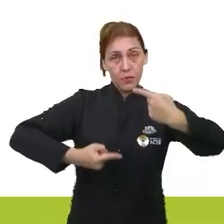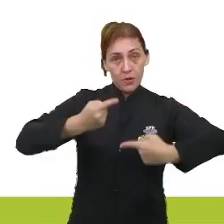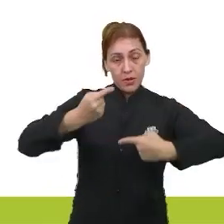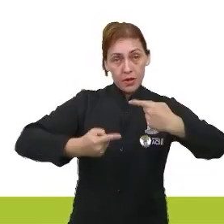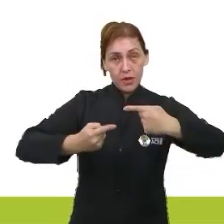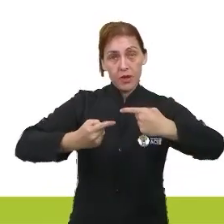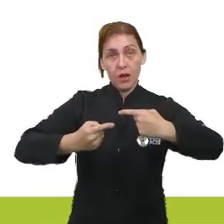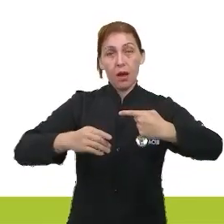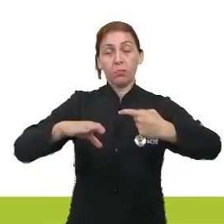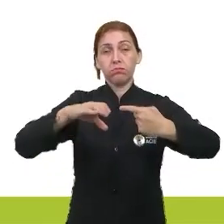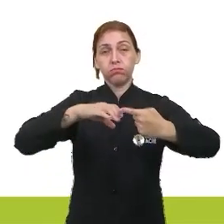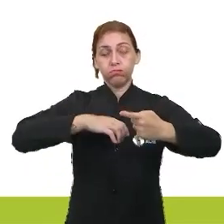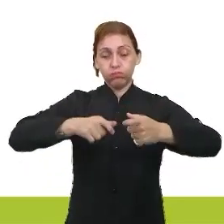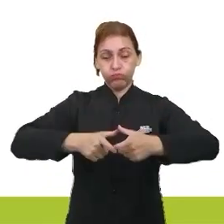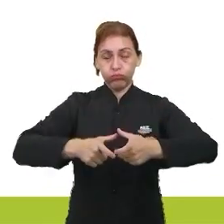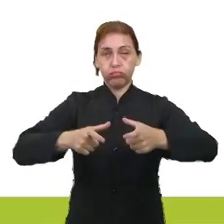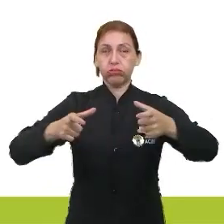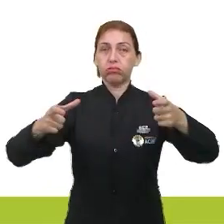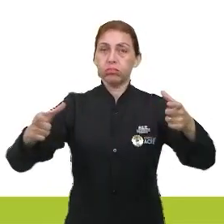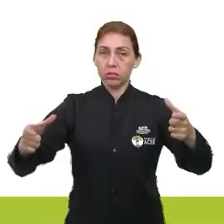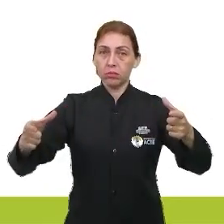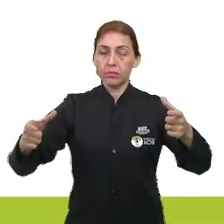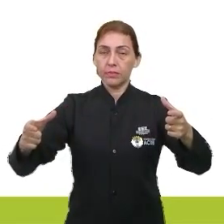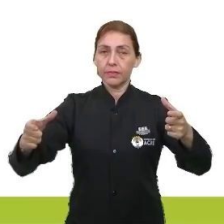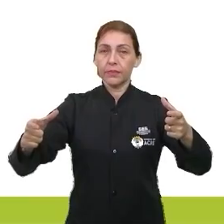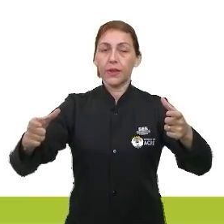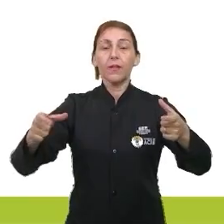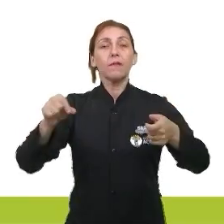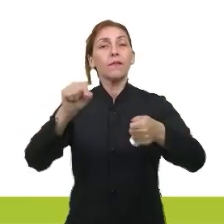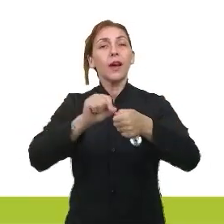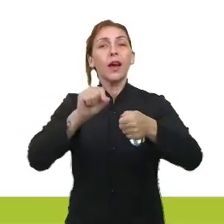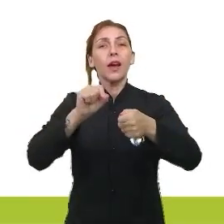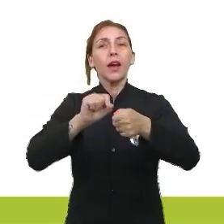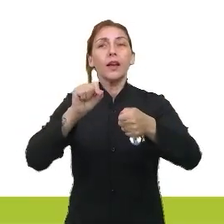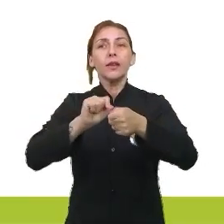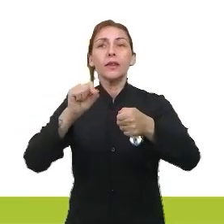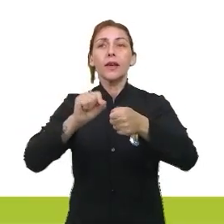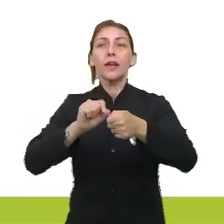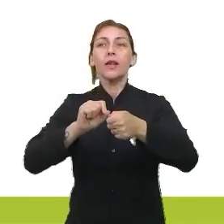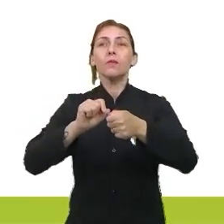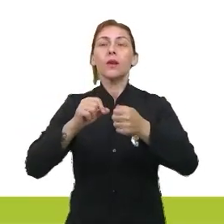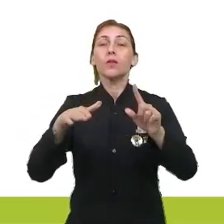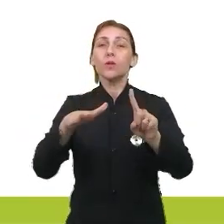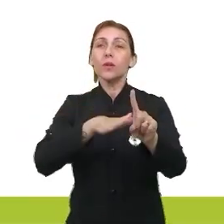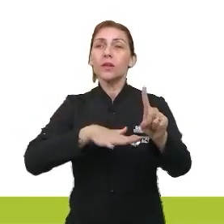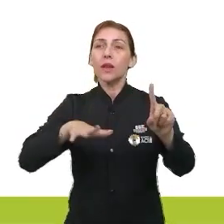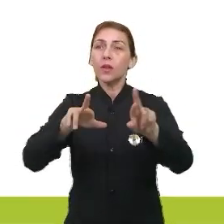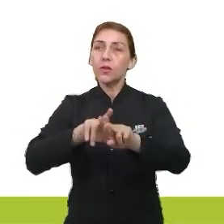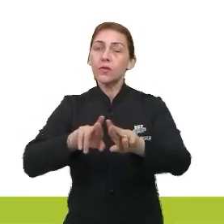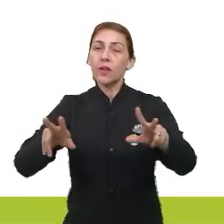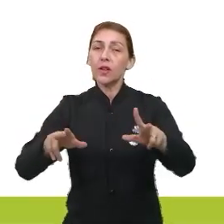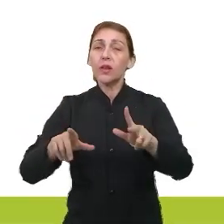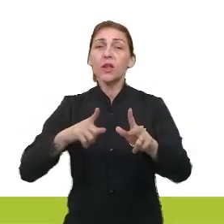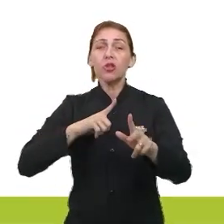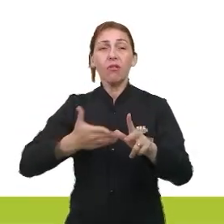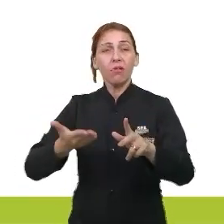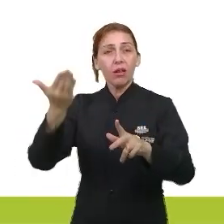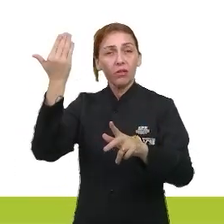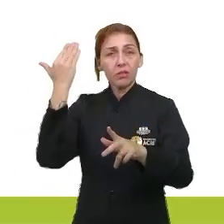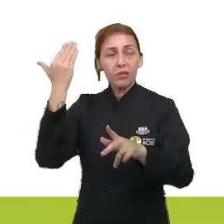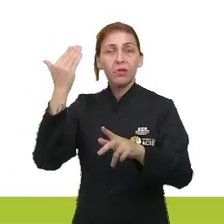a urbanização intensificou-se, recriando uma paisagem social muito distinta da que antes